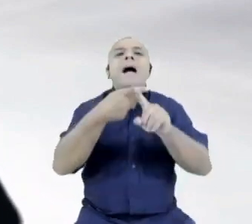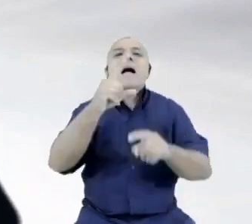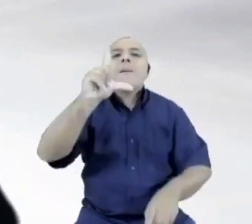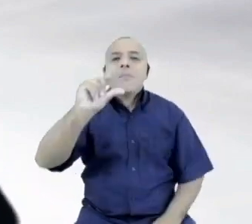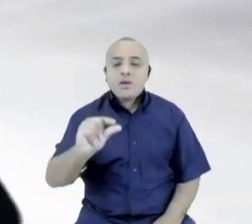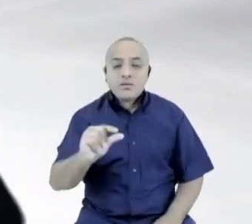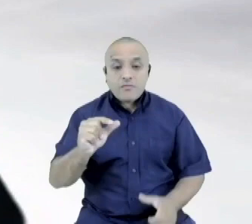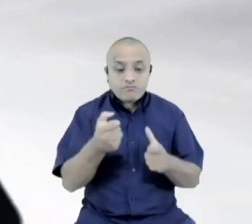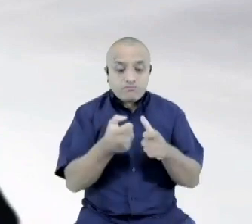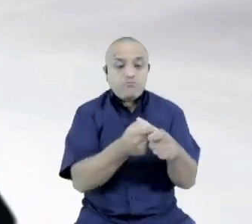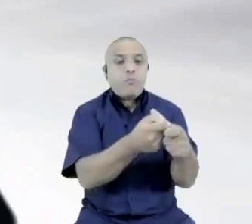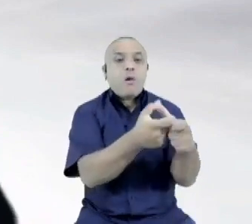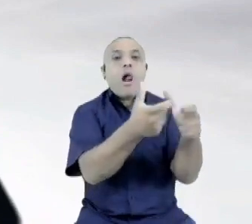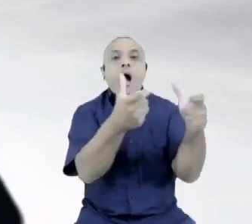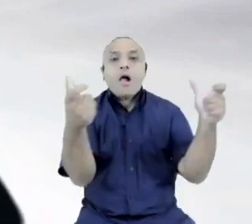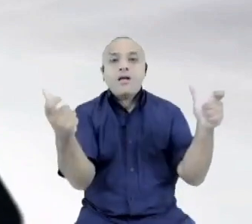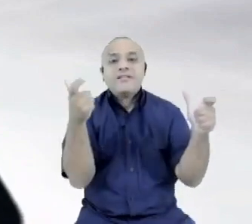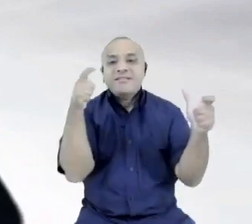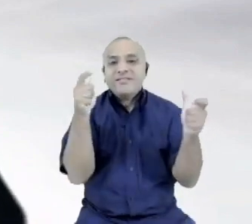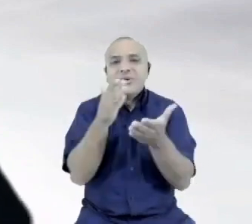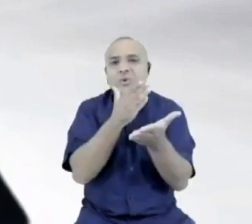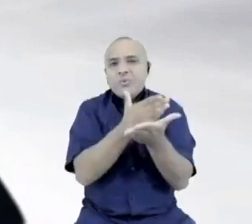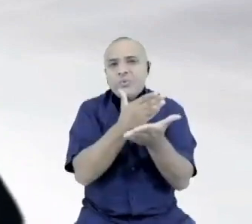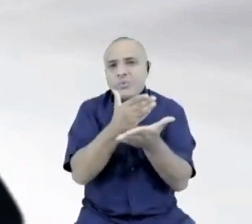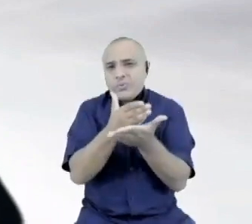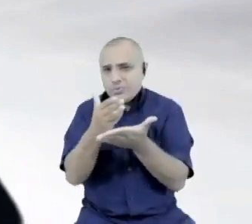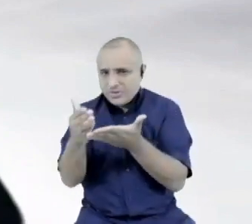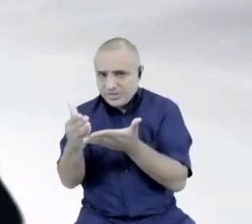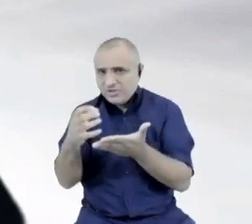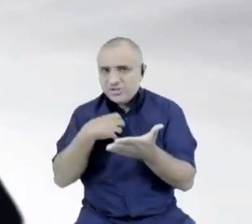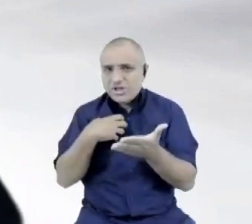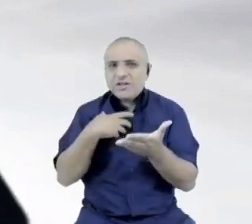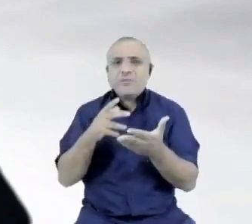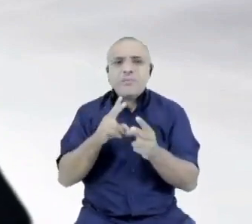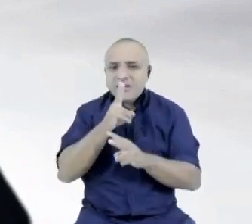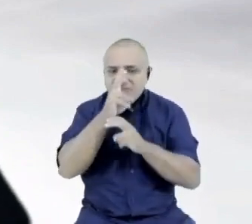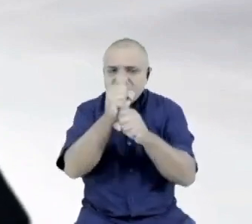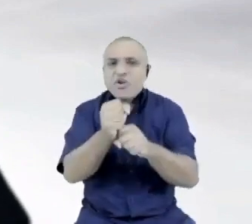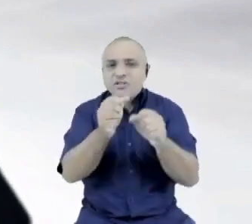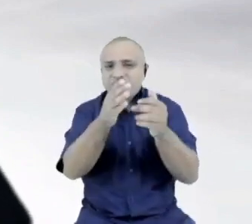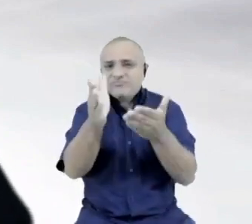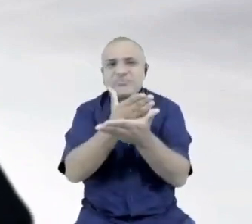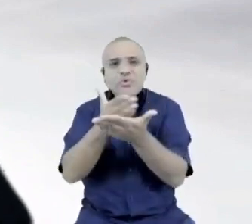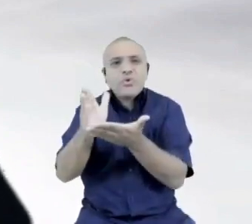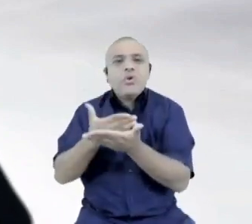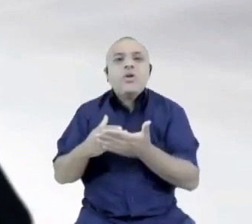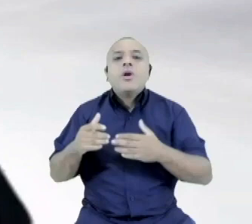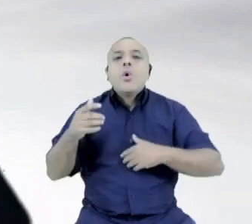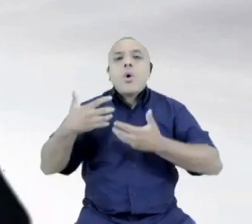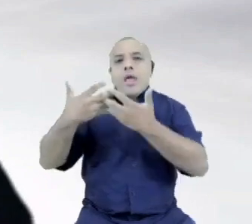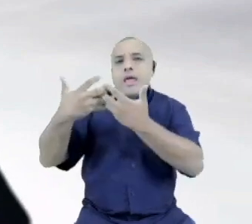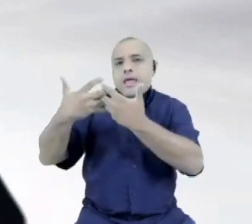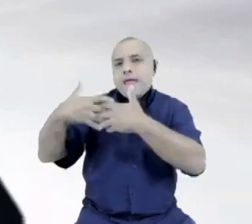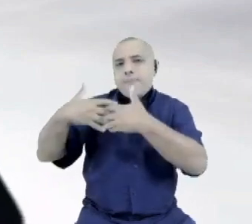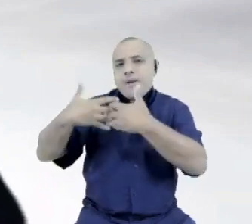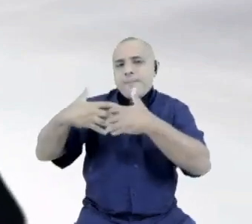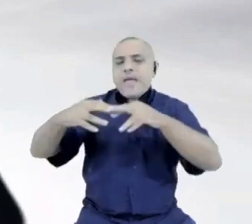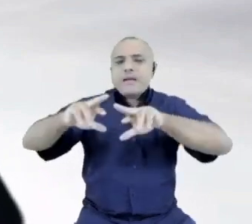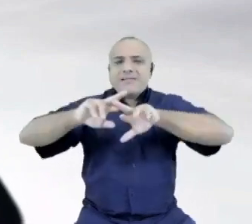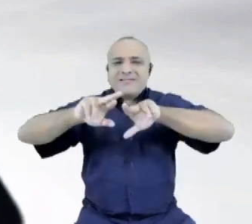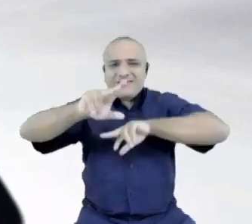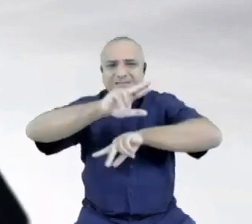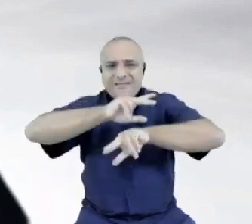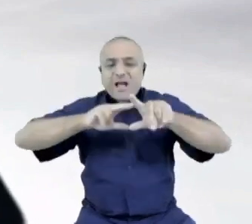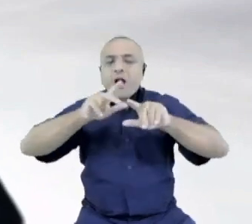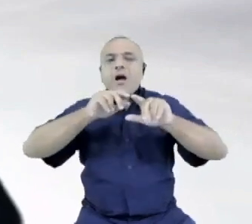maior de exames, eu consigo diluir de uma forma mais eficaz o custo do equipamento no custo dos exames. Isso, ao longo dos